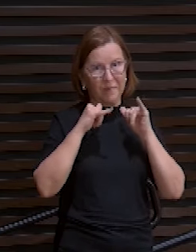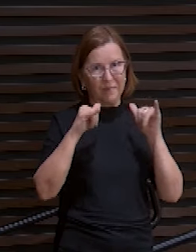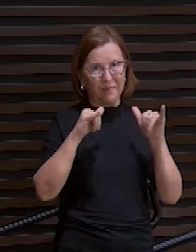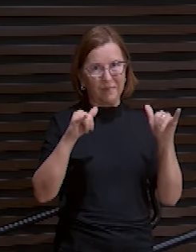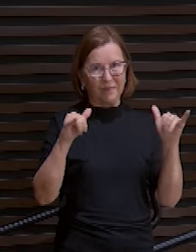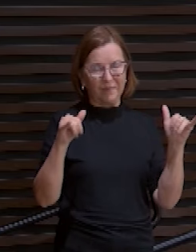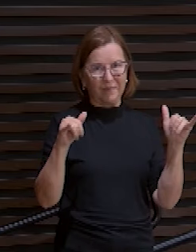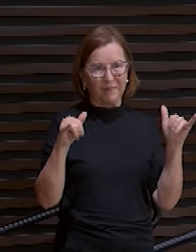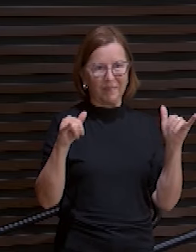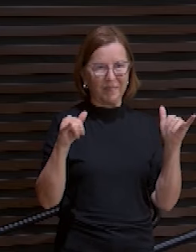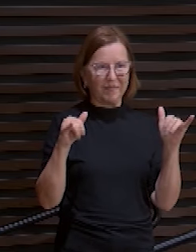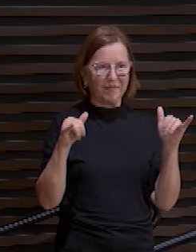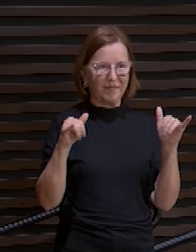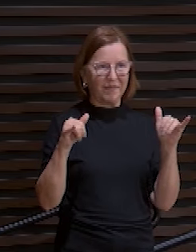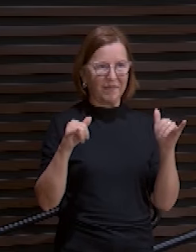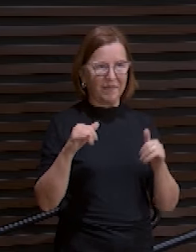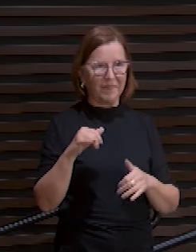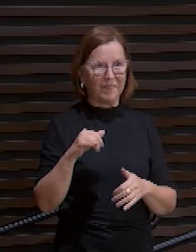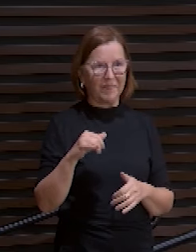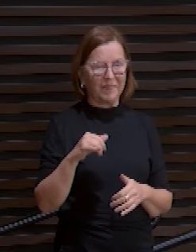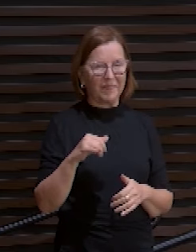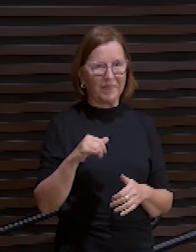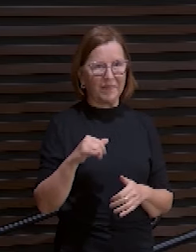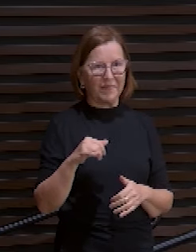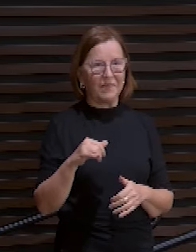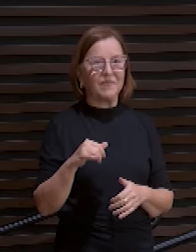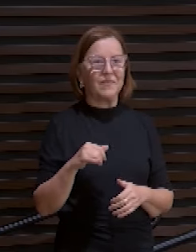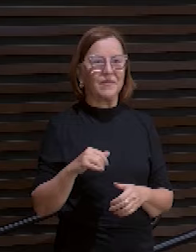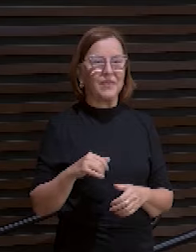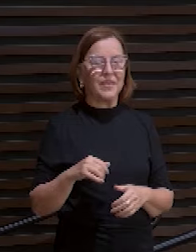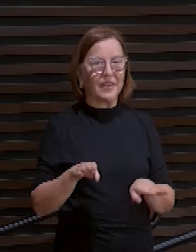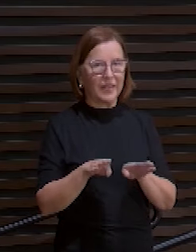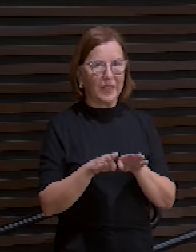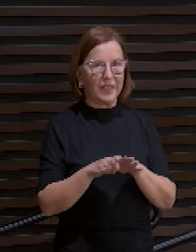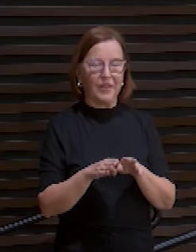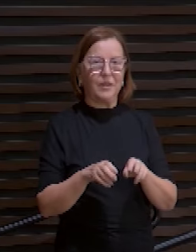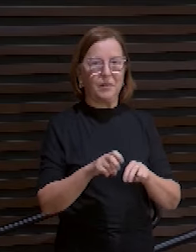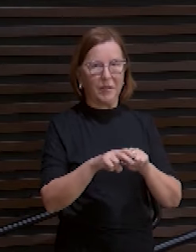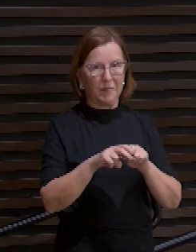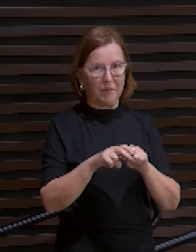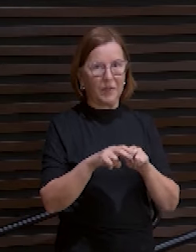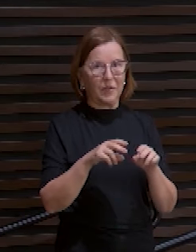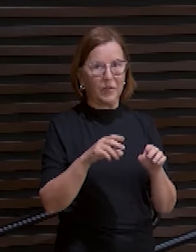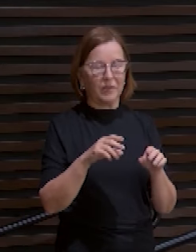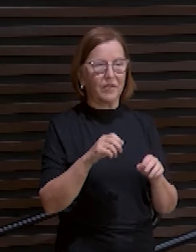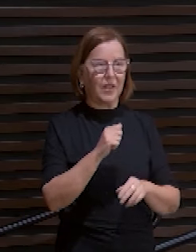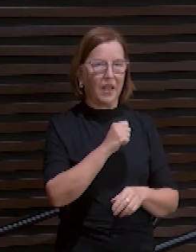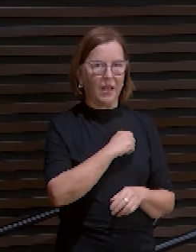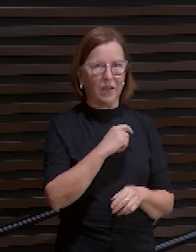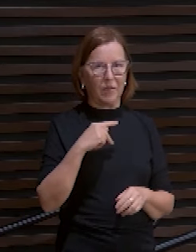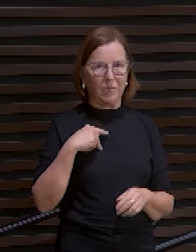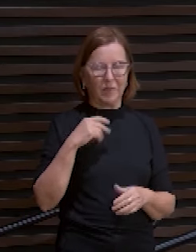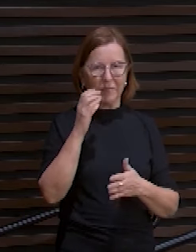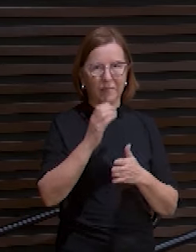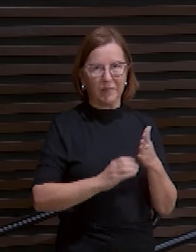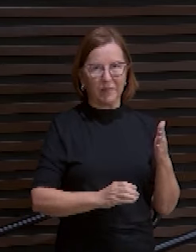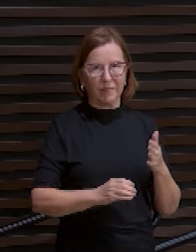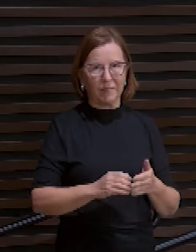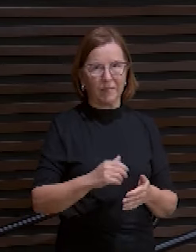proclamava e a confirmação pelos Apóstolos no capítulo 3